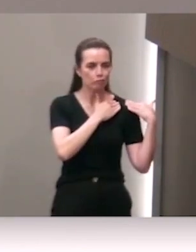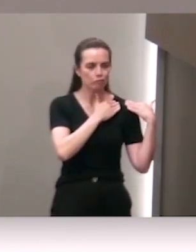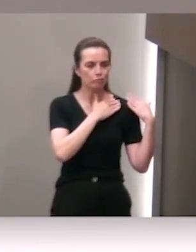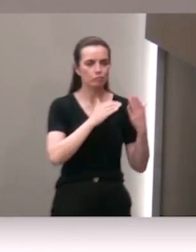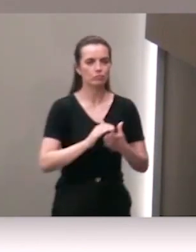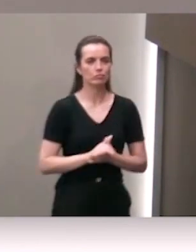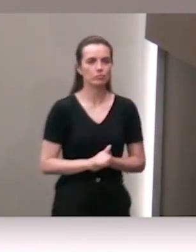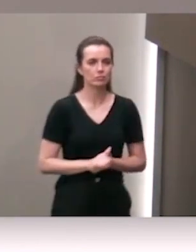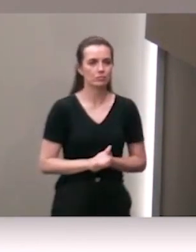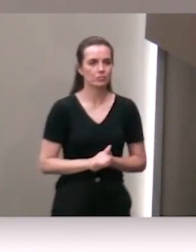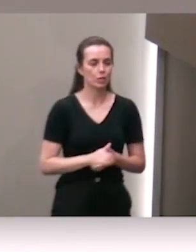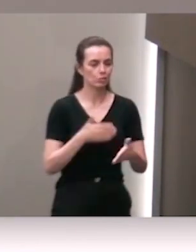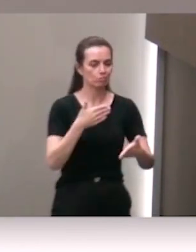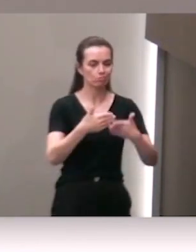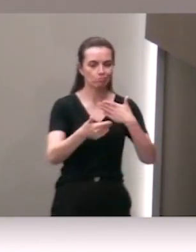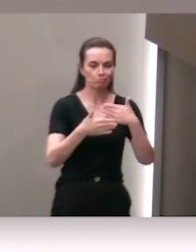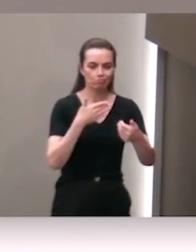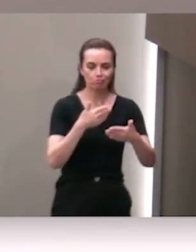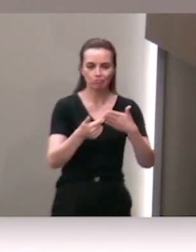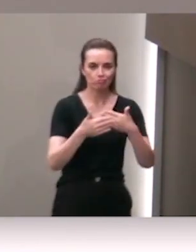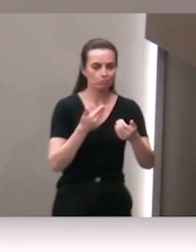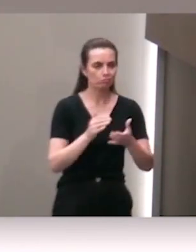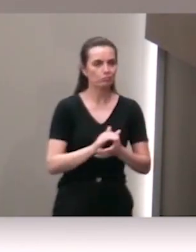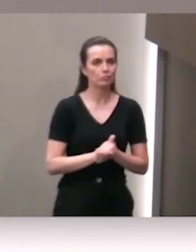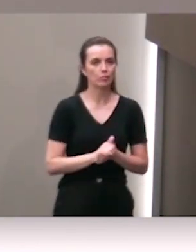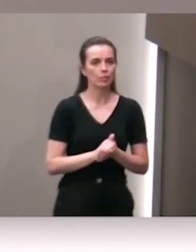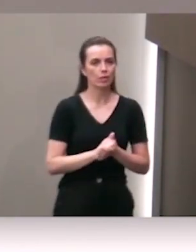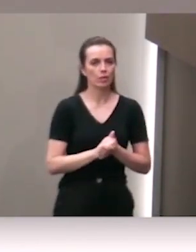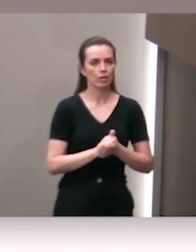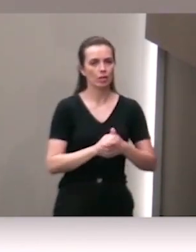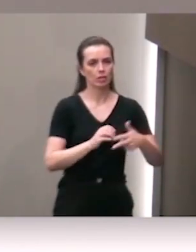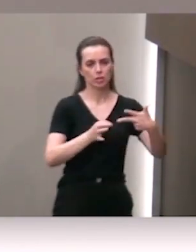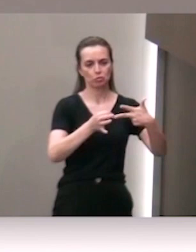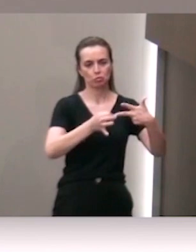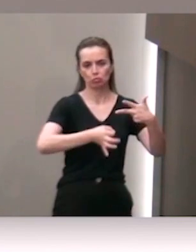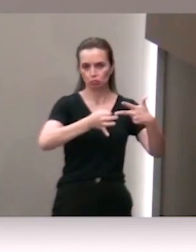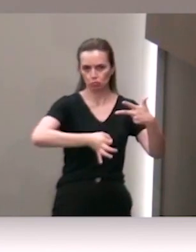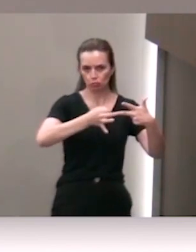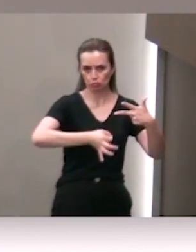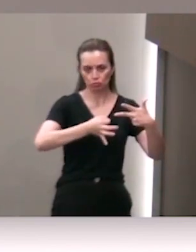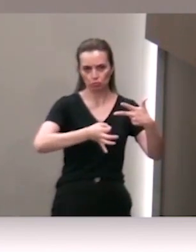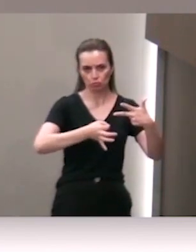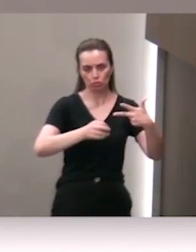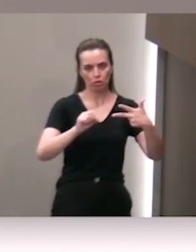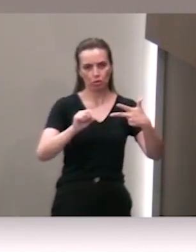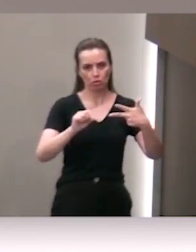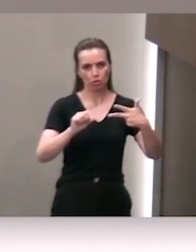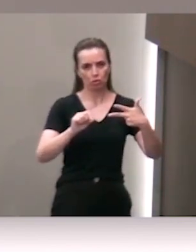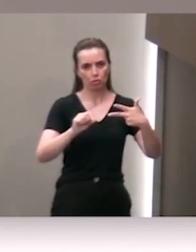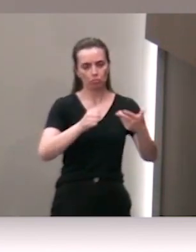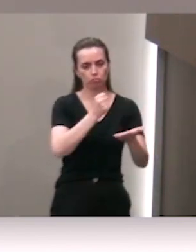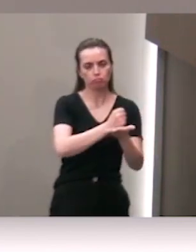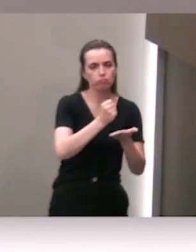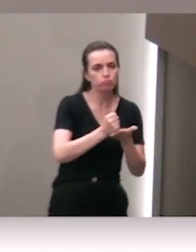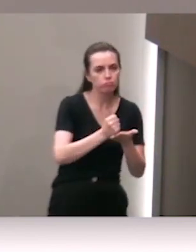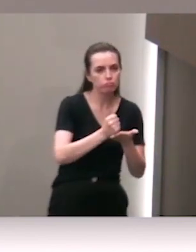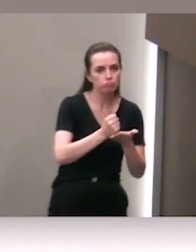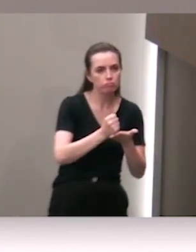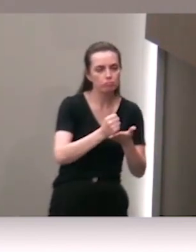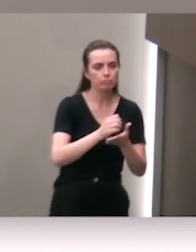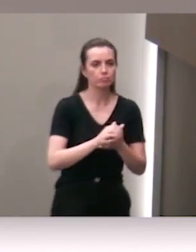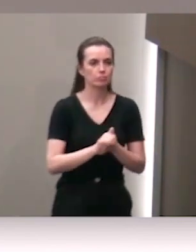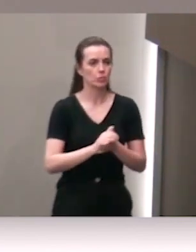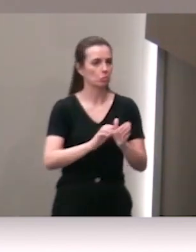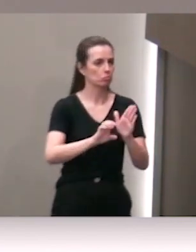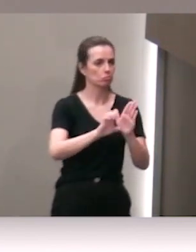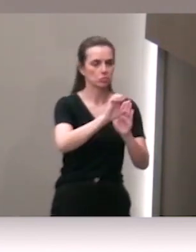funções, independente do regime jurídico que os acolheu, sejam selitistas ou estatutários,